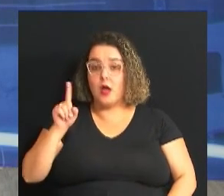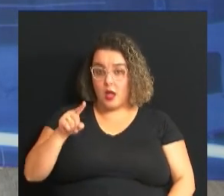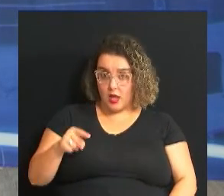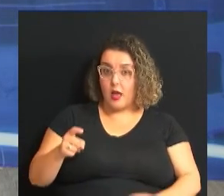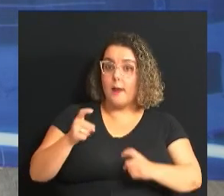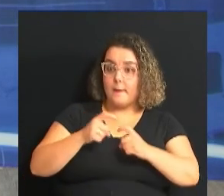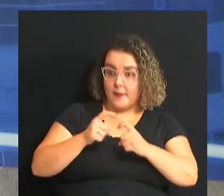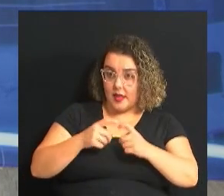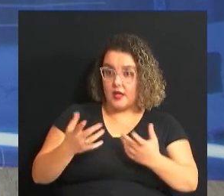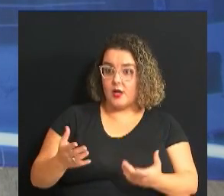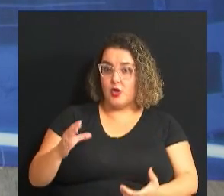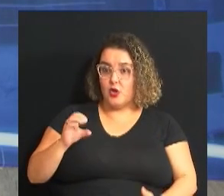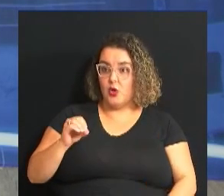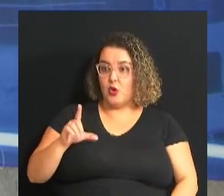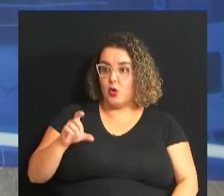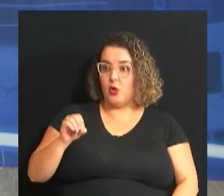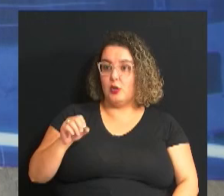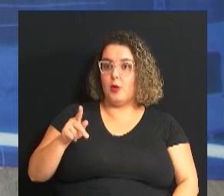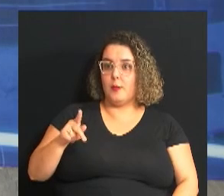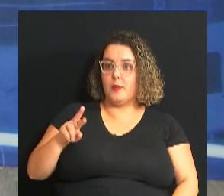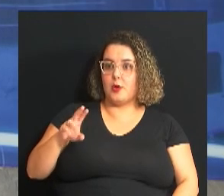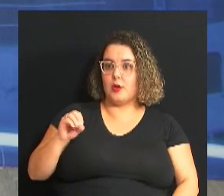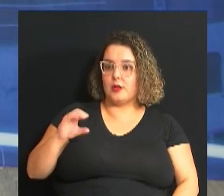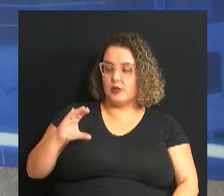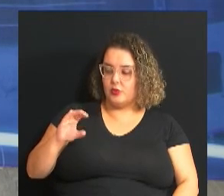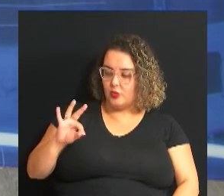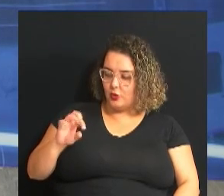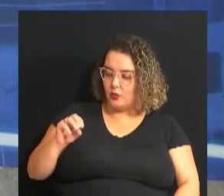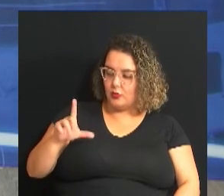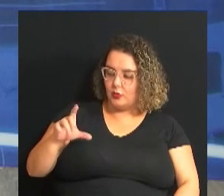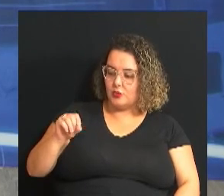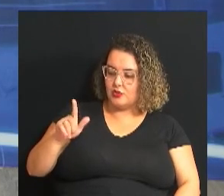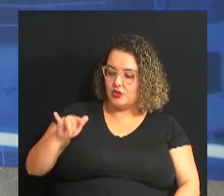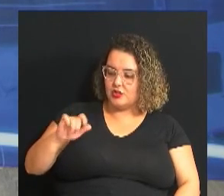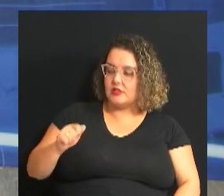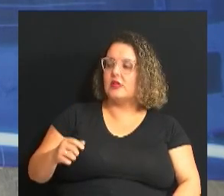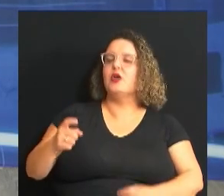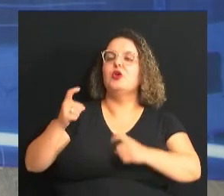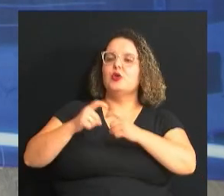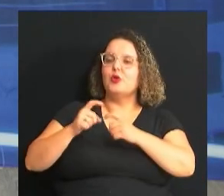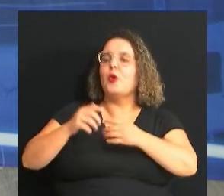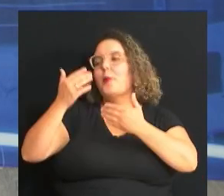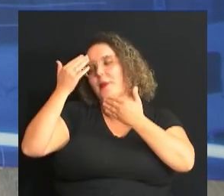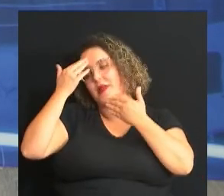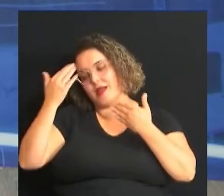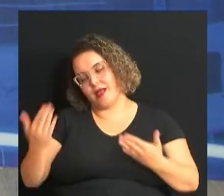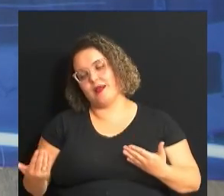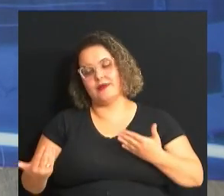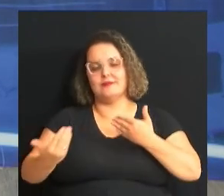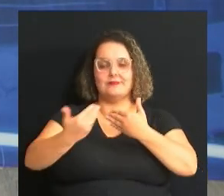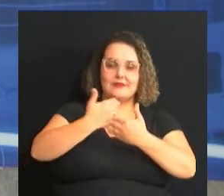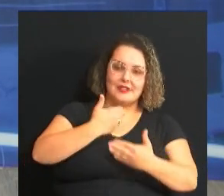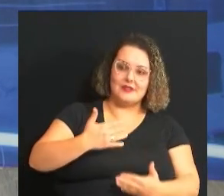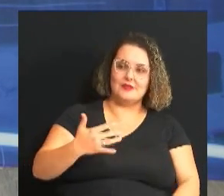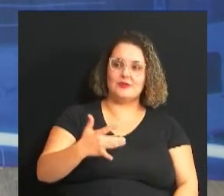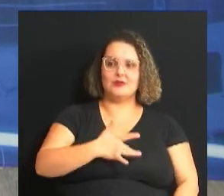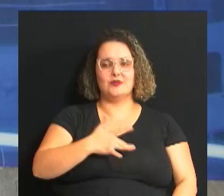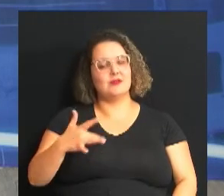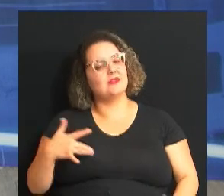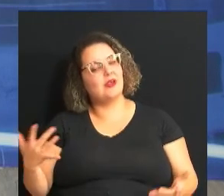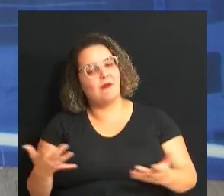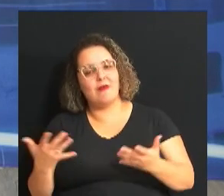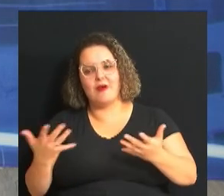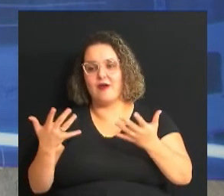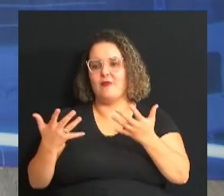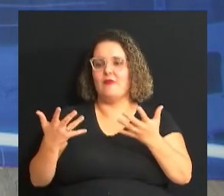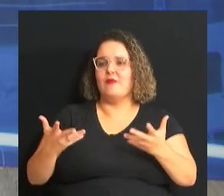médico coloproctologista. Dr. Fábio, muito obrigada por participar aqui do Saúde é Vida. Sua participação